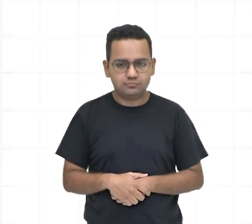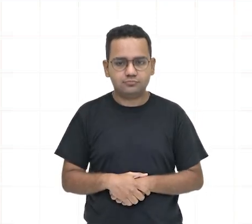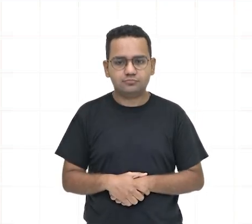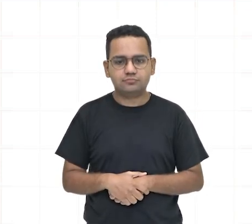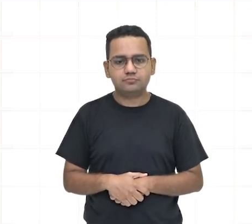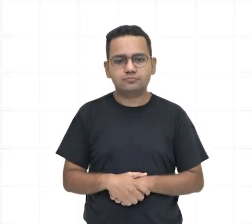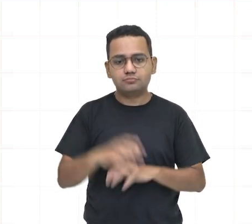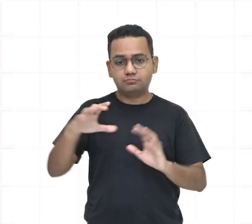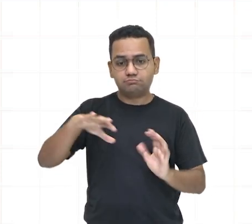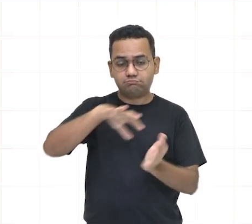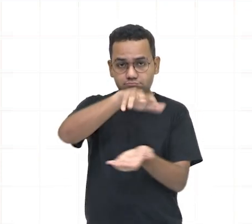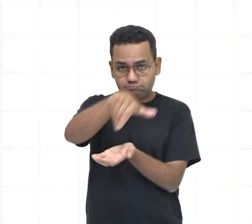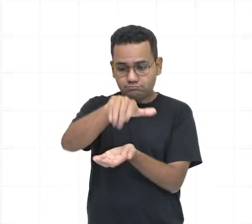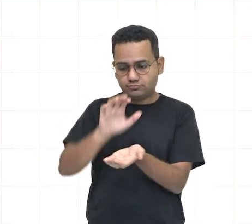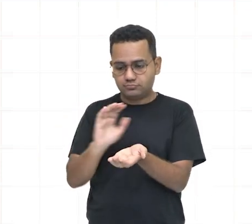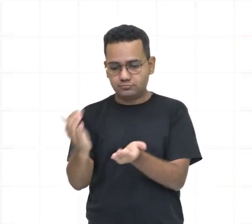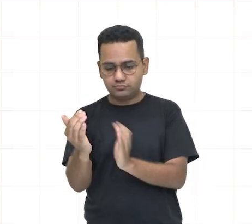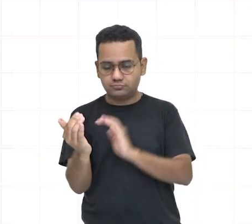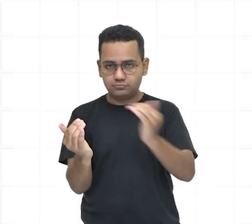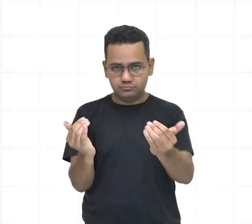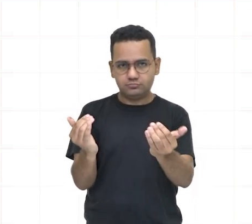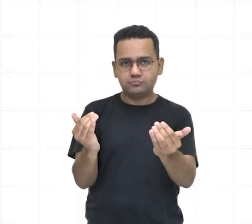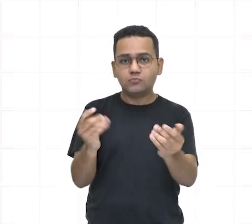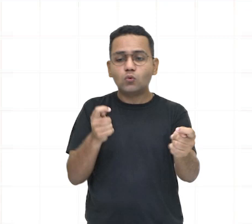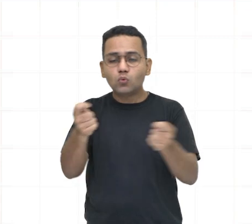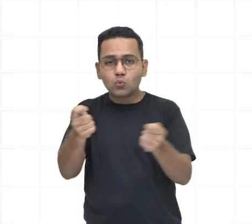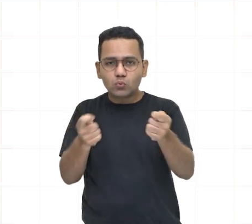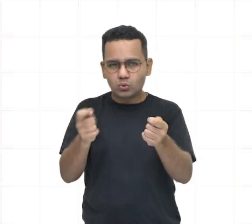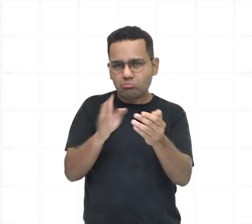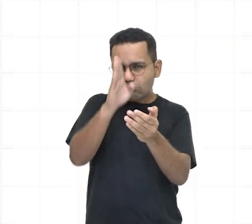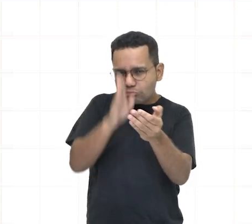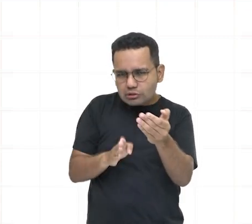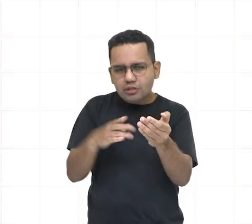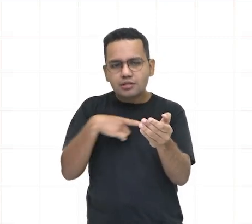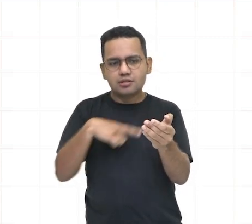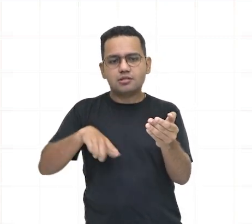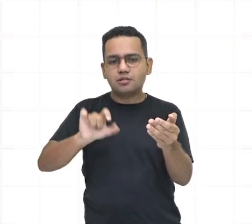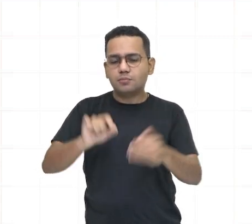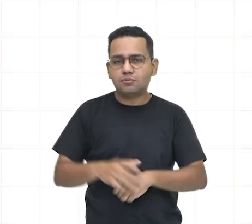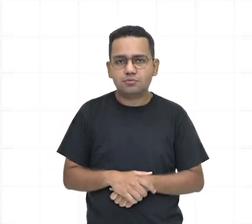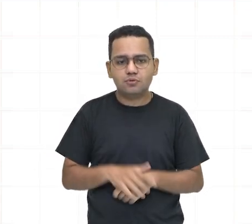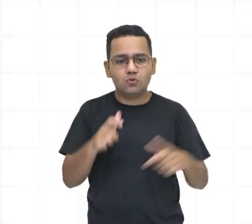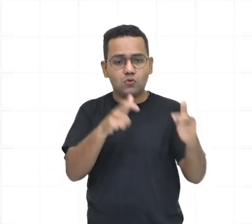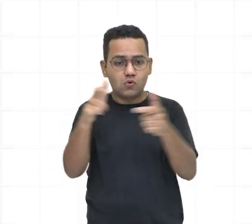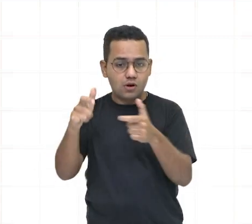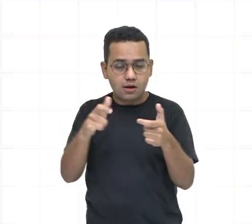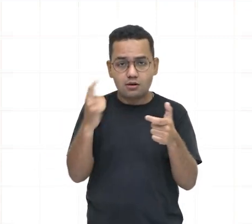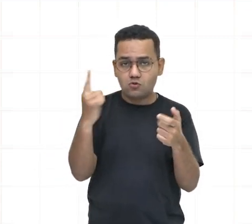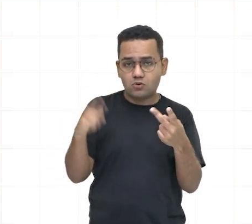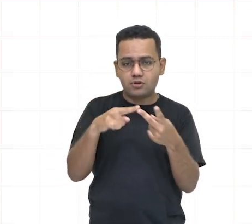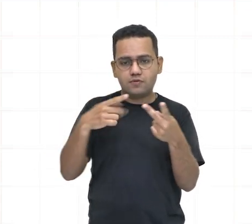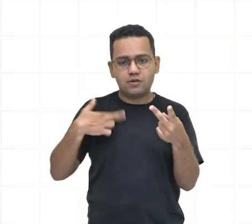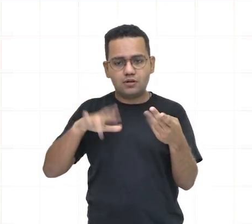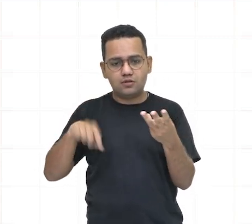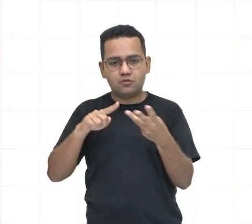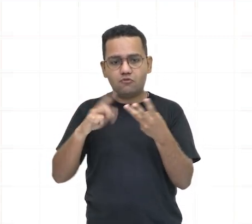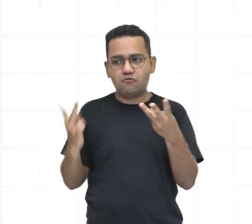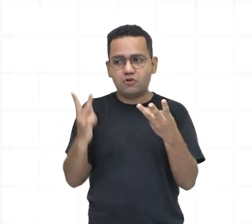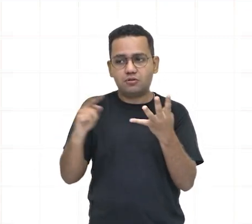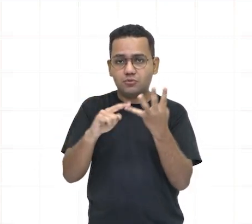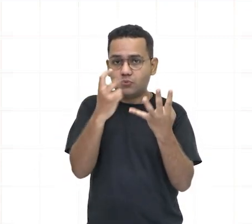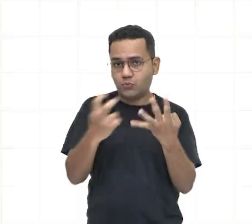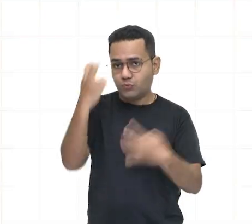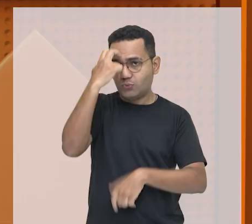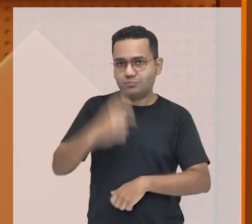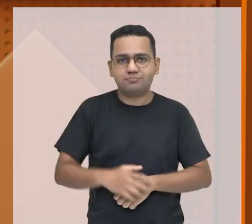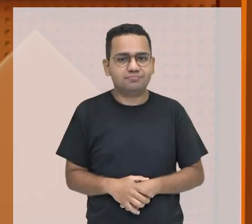divisão histórico-cultural Oriente e Ocidente, divisões geográficas, de religião, de valores e